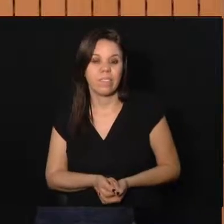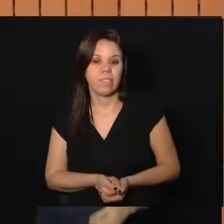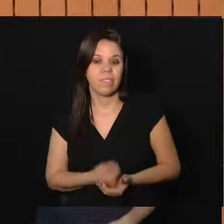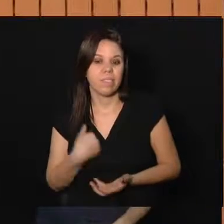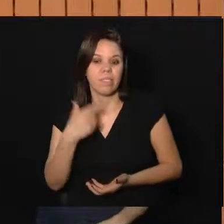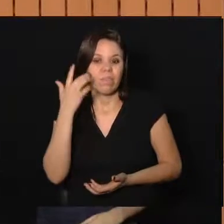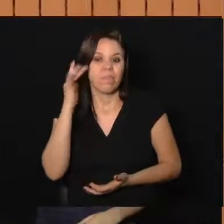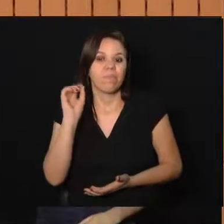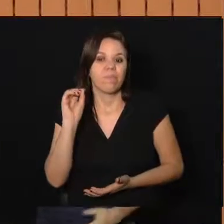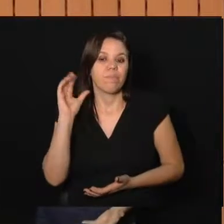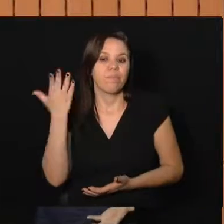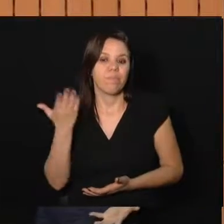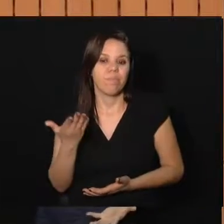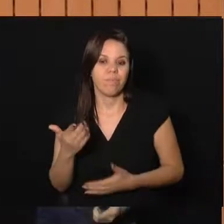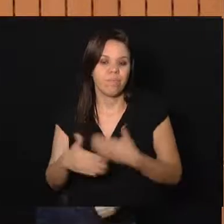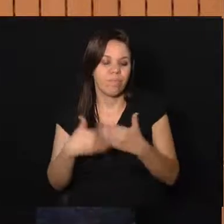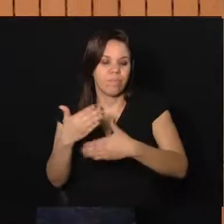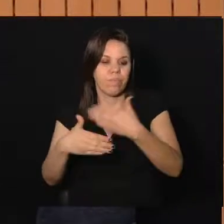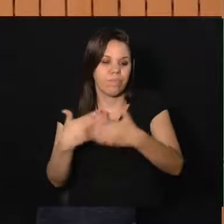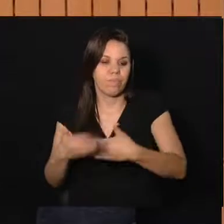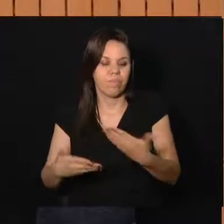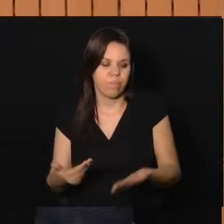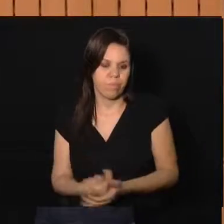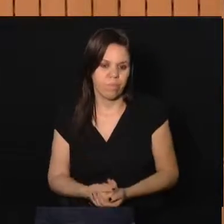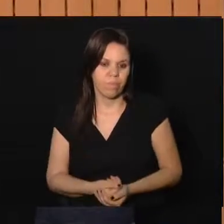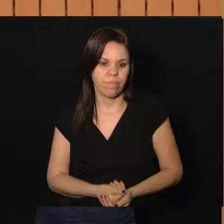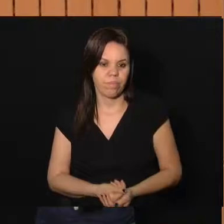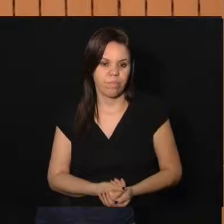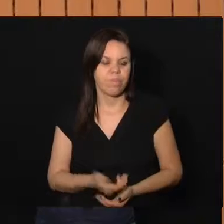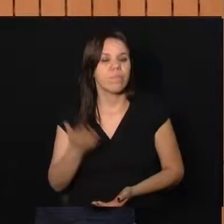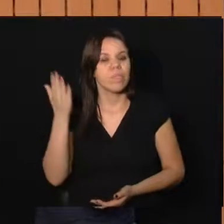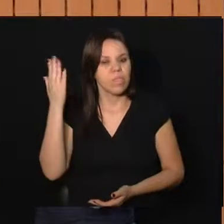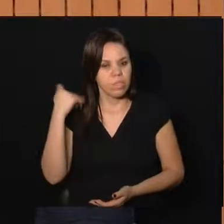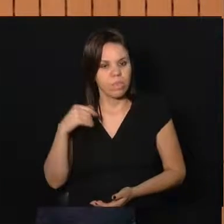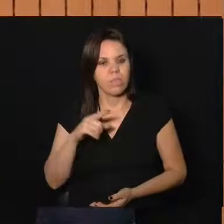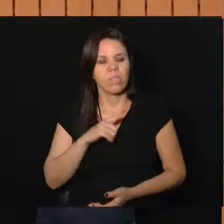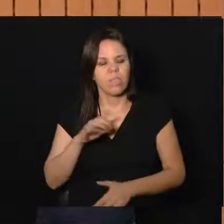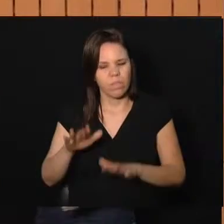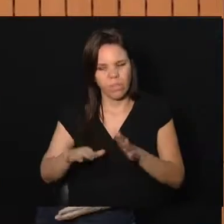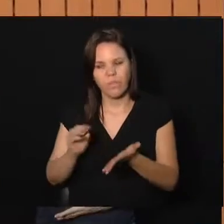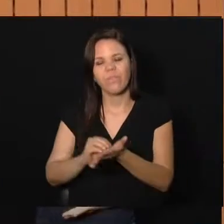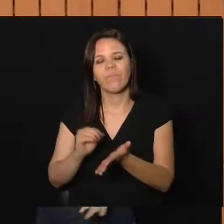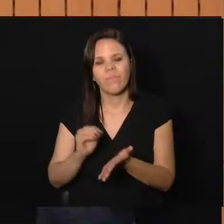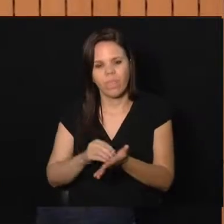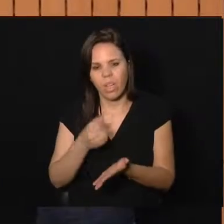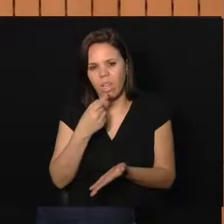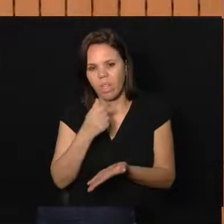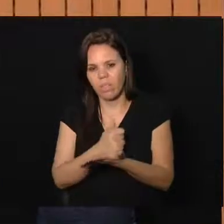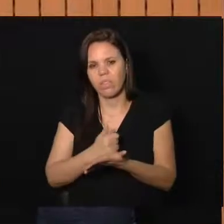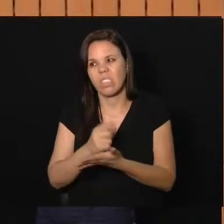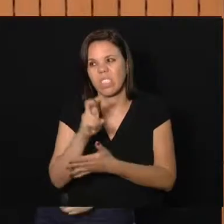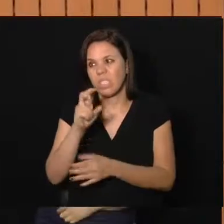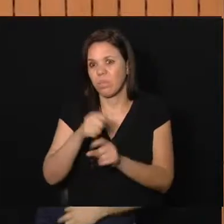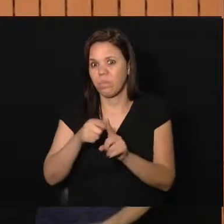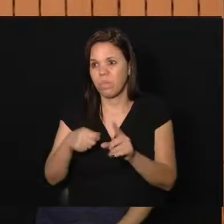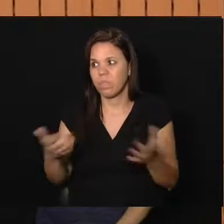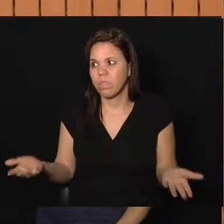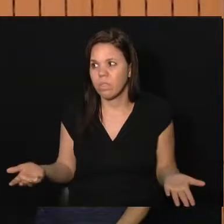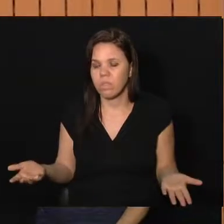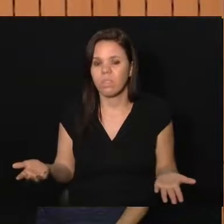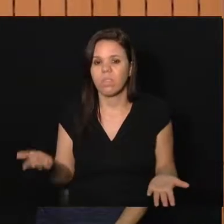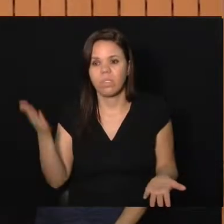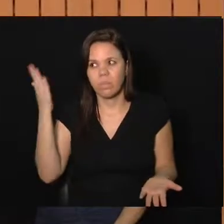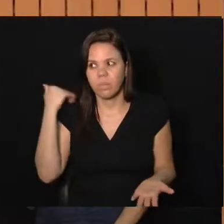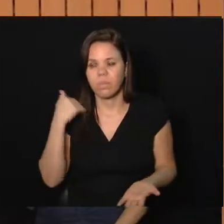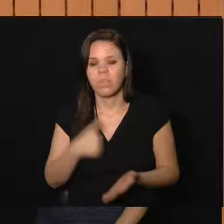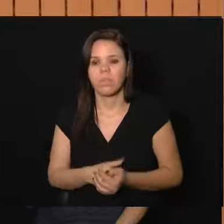não sabe bem o que acontece no decorrer desse processo. Sabemos que estamos sem o remédio, sem o Gilene, há 5 meses.